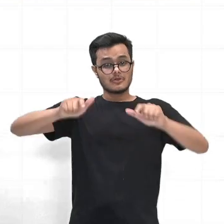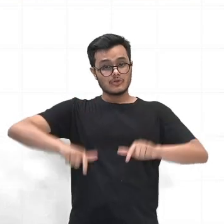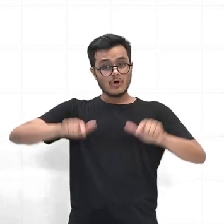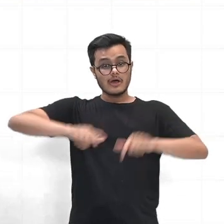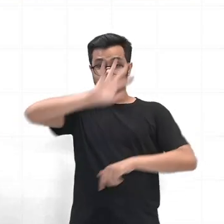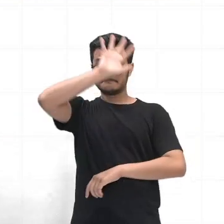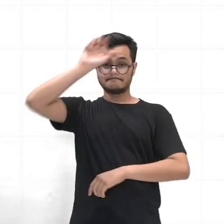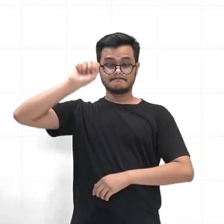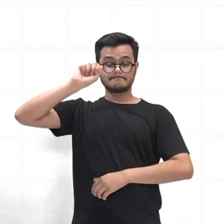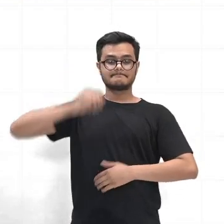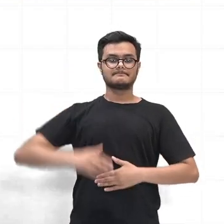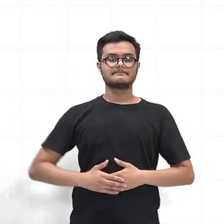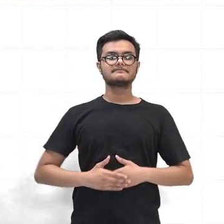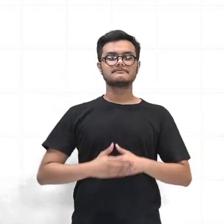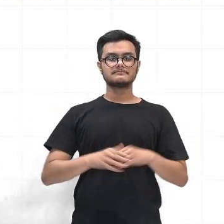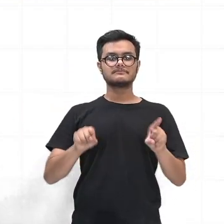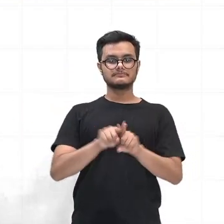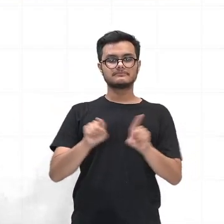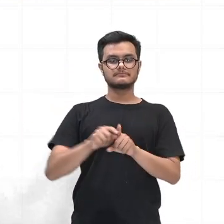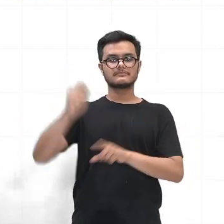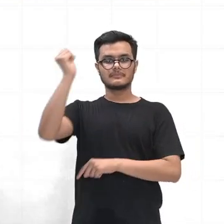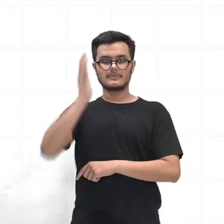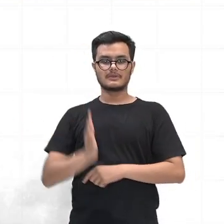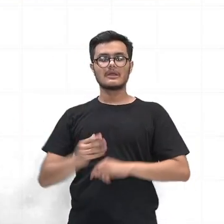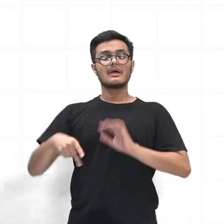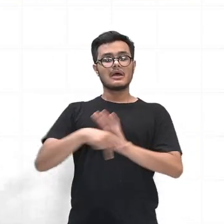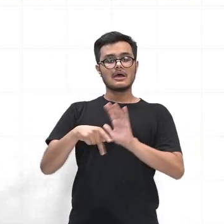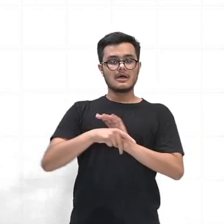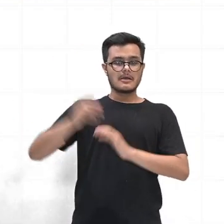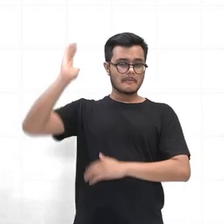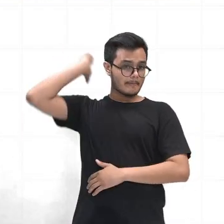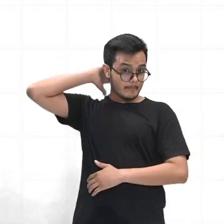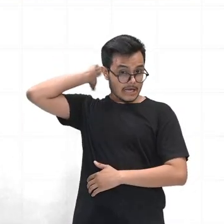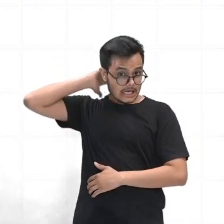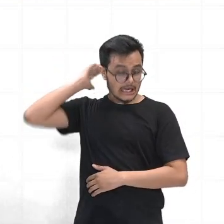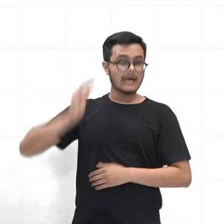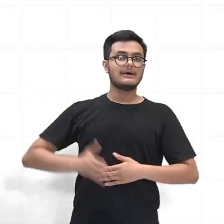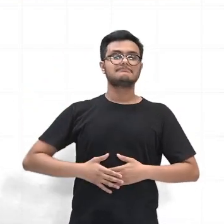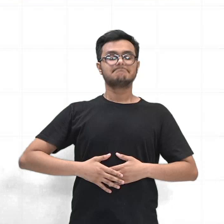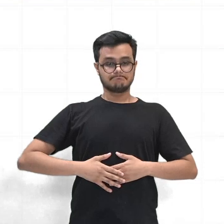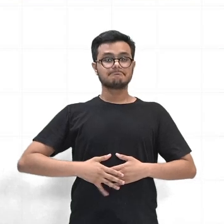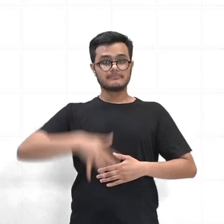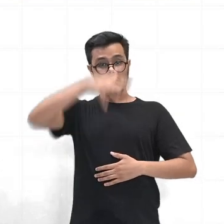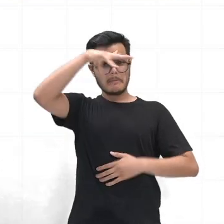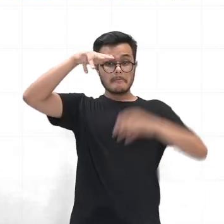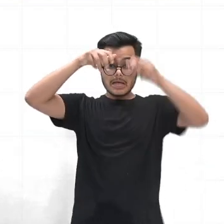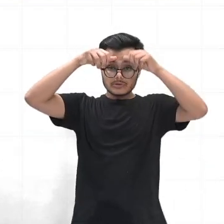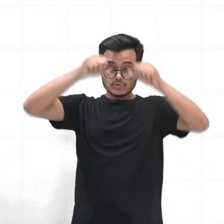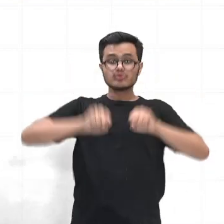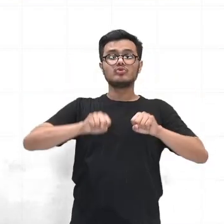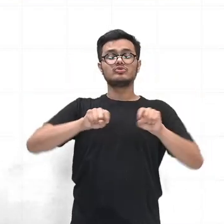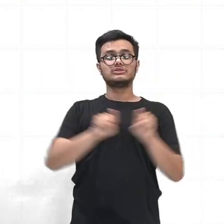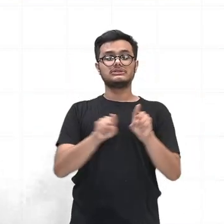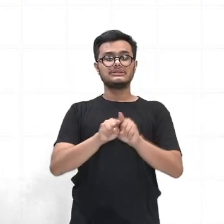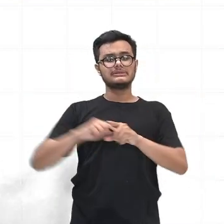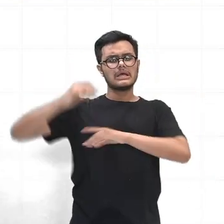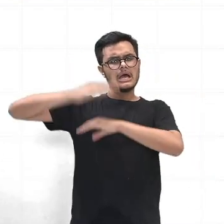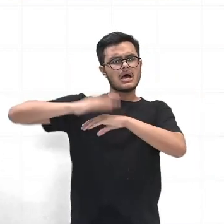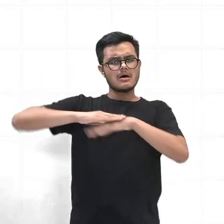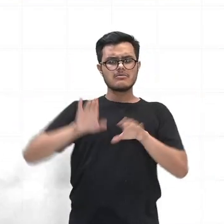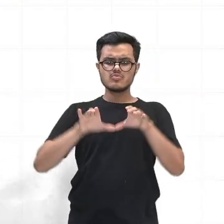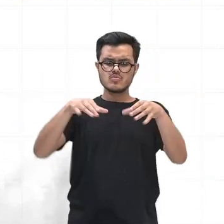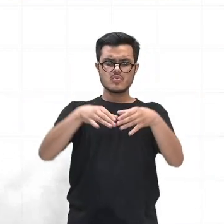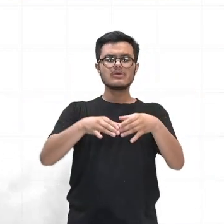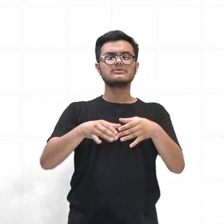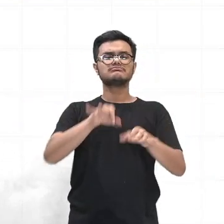amazônica, especialmente nos estados brasileiros do Pará e Mato Grosso, vivem em comunidades autônomas, baseando